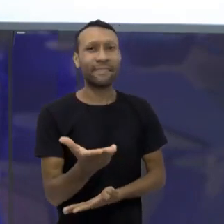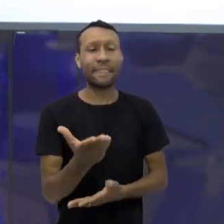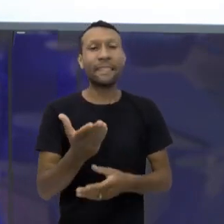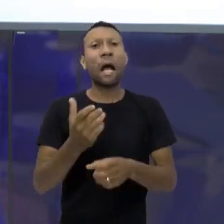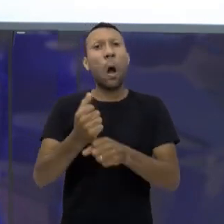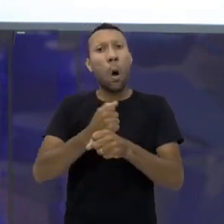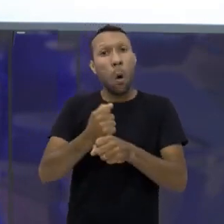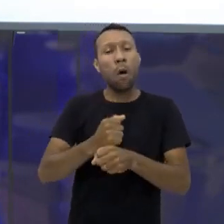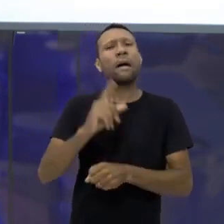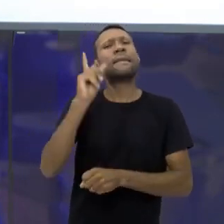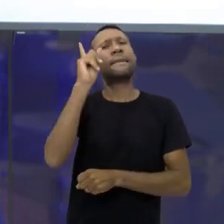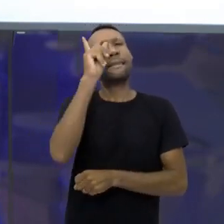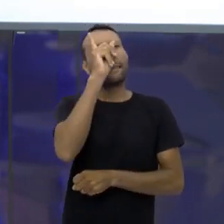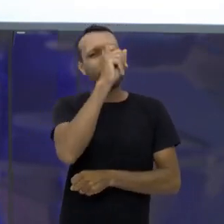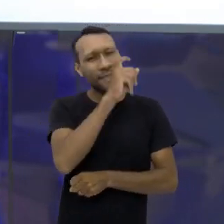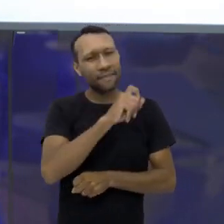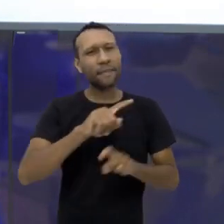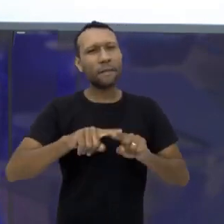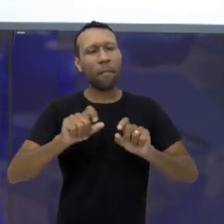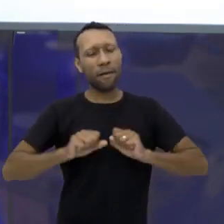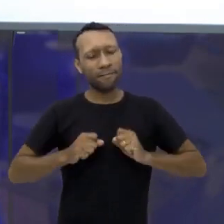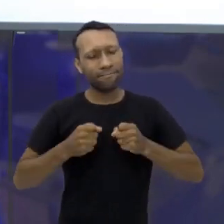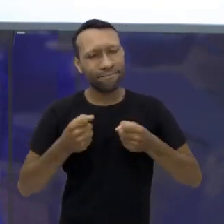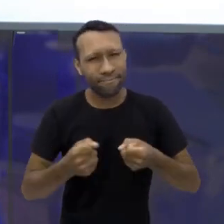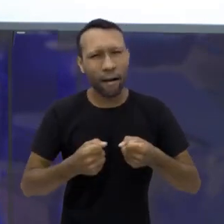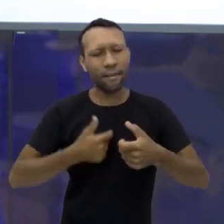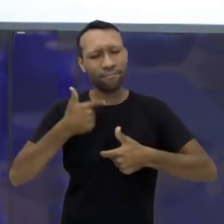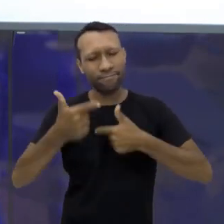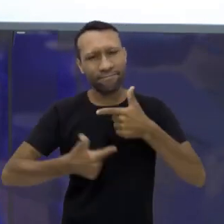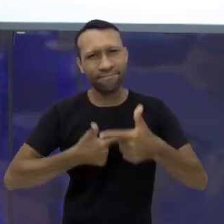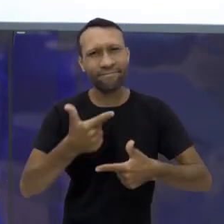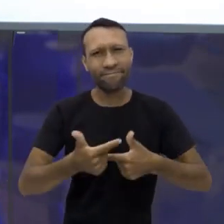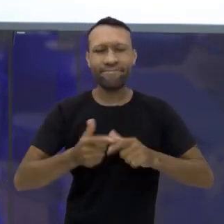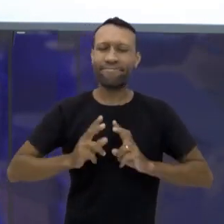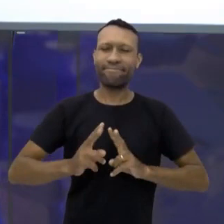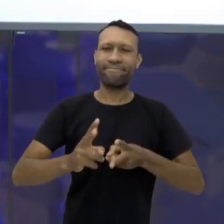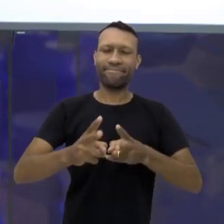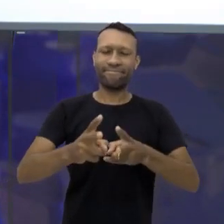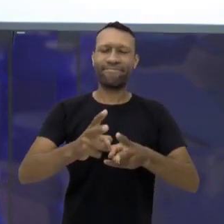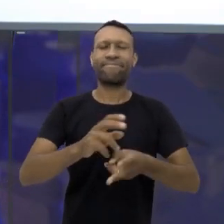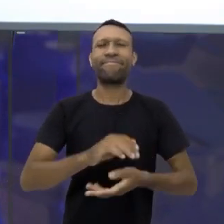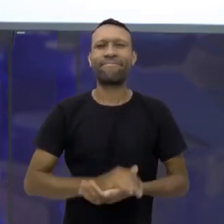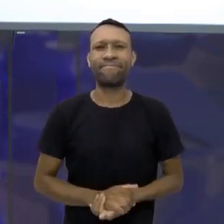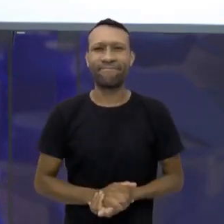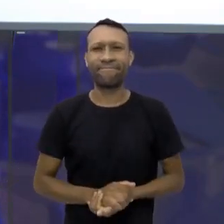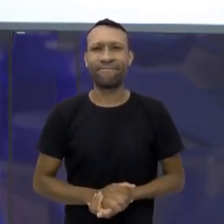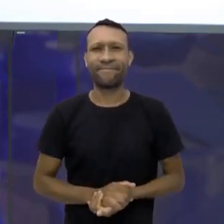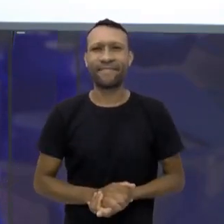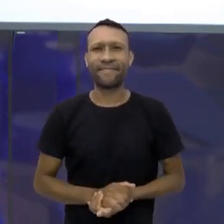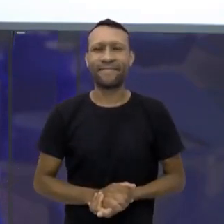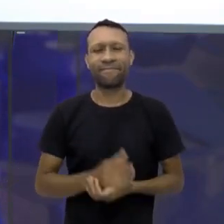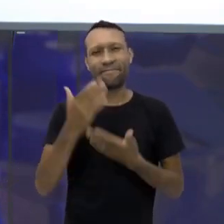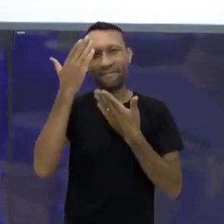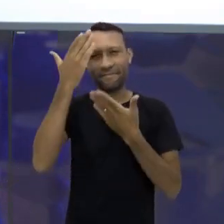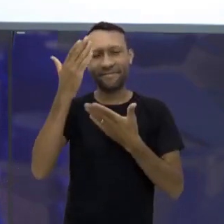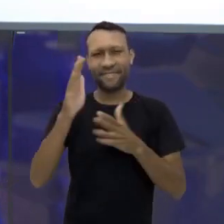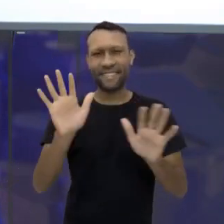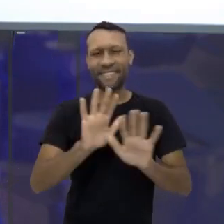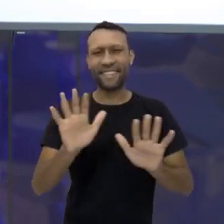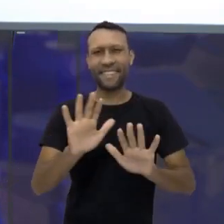foi difícil, mas nós podemos superar cada dificuldade e seguir sempre em frente de cabeça erguida. Obrigada.